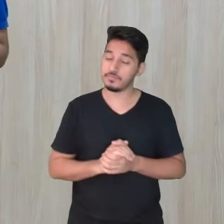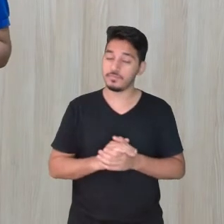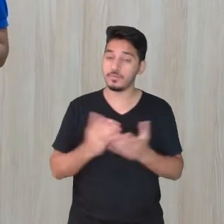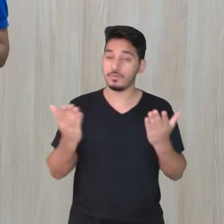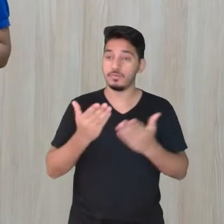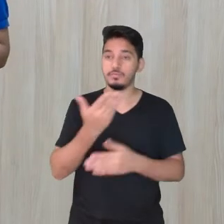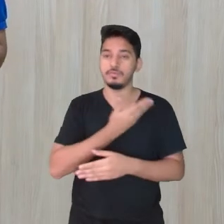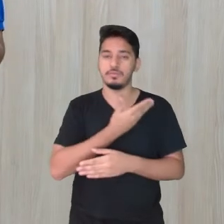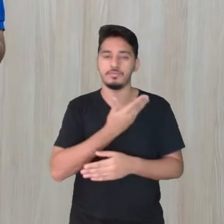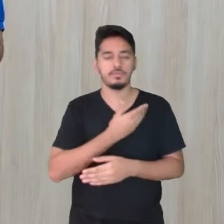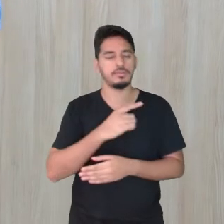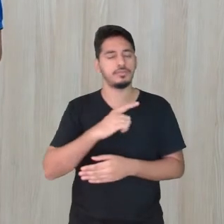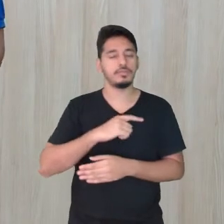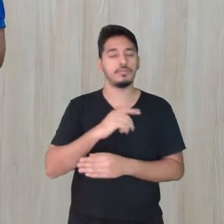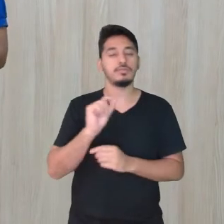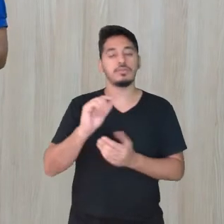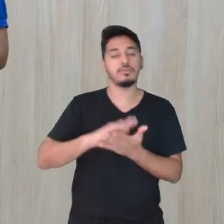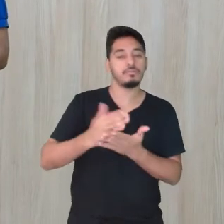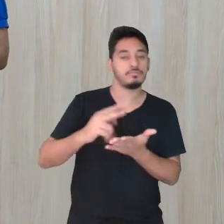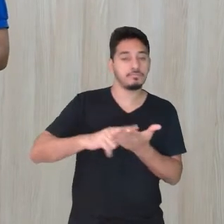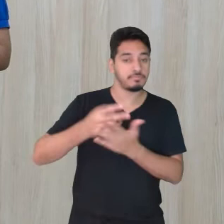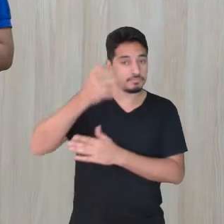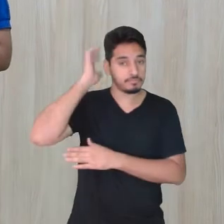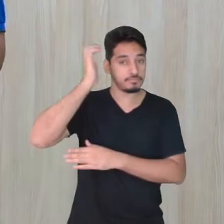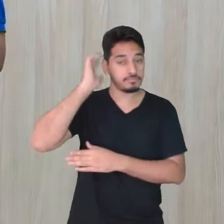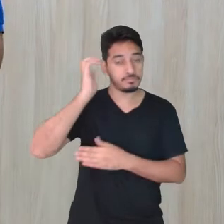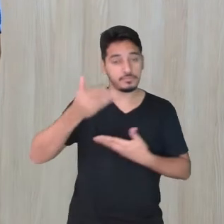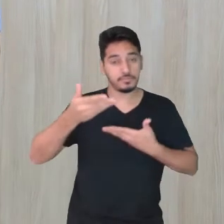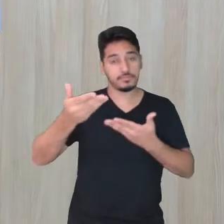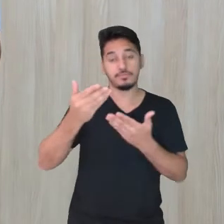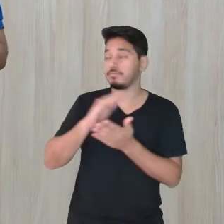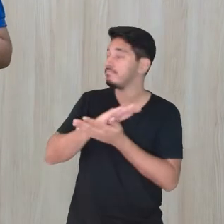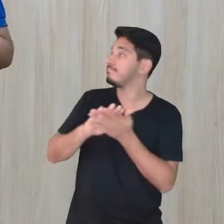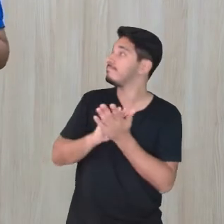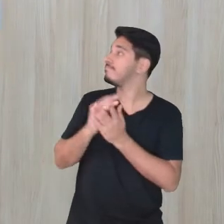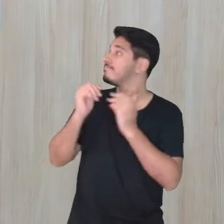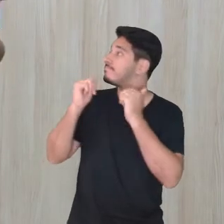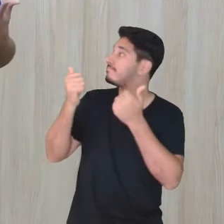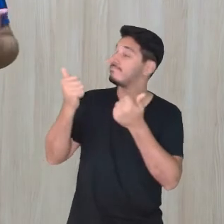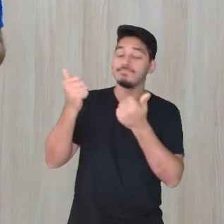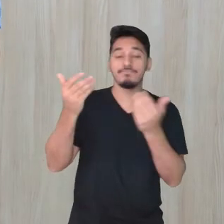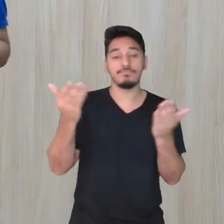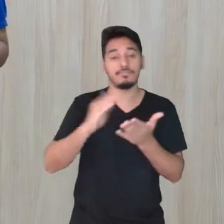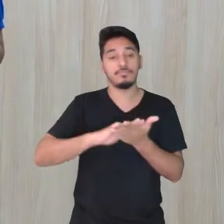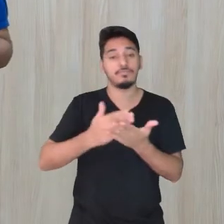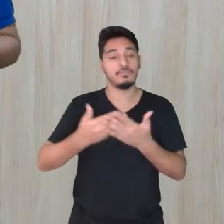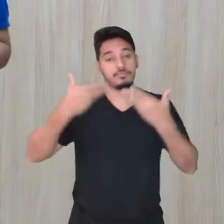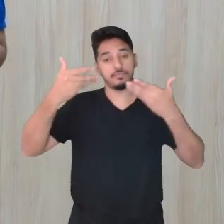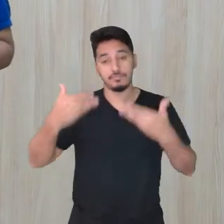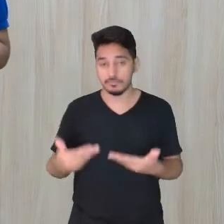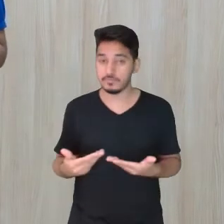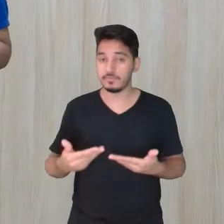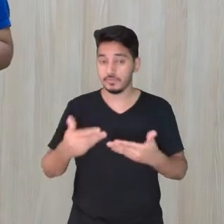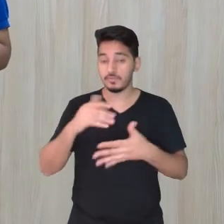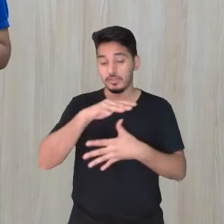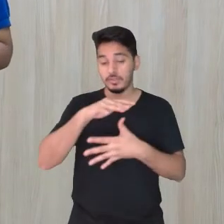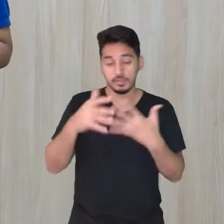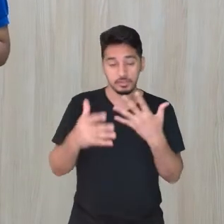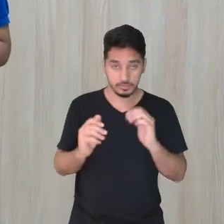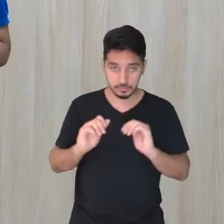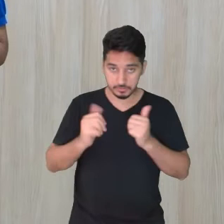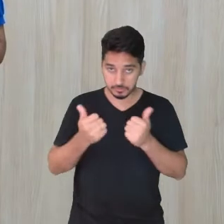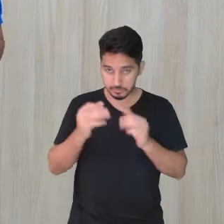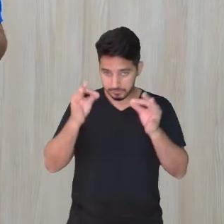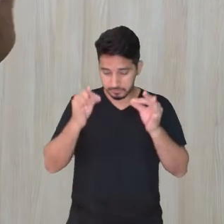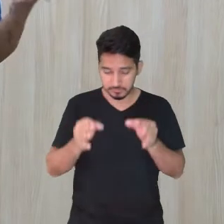acompanhando na aula de hoje, eu tenho o nosso querido intérprete Everton. Seja bem-vindo, Everton. Everton vai fazer a tradução simultânea para a língua brasileira de sinais,